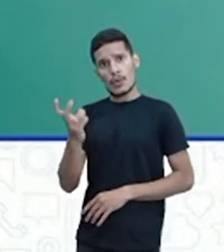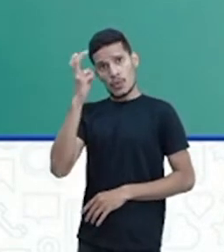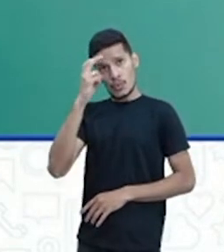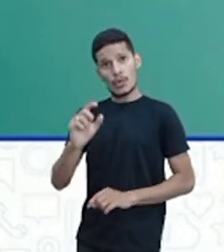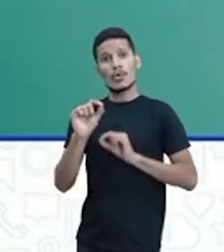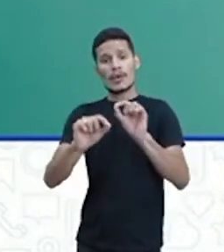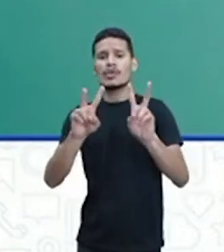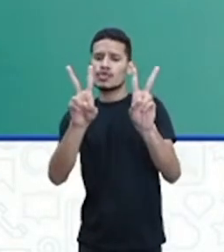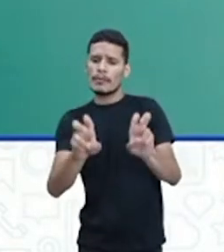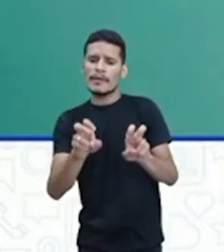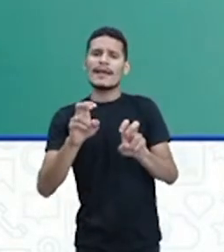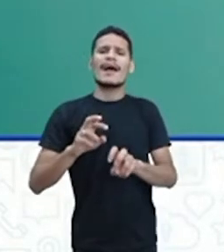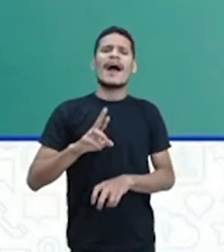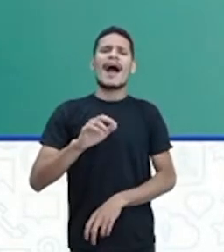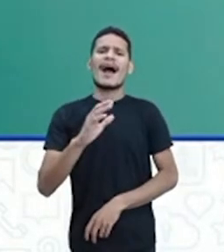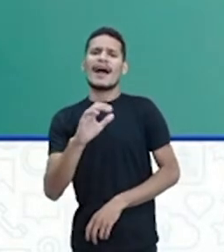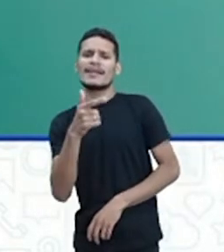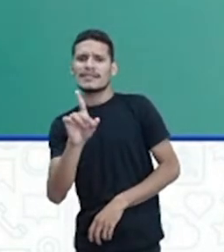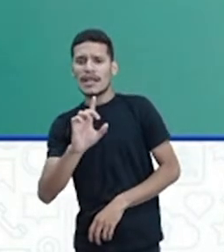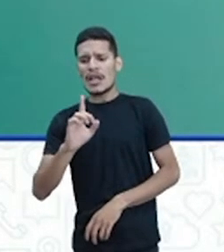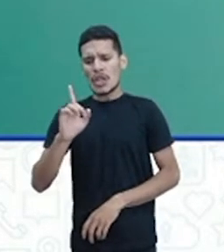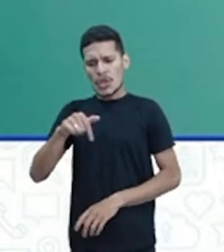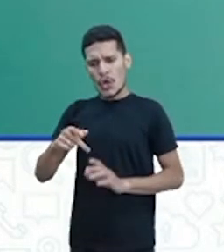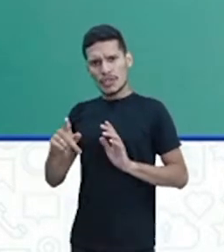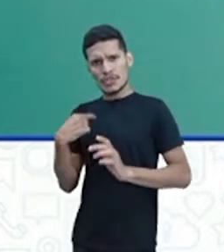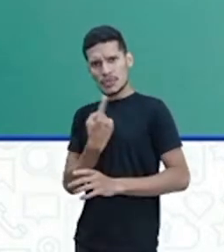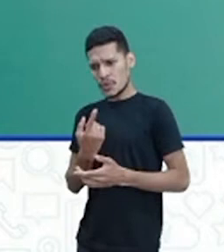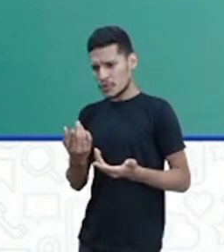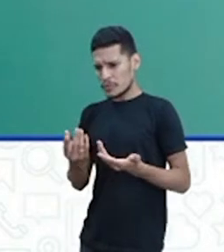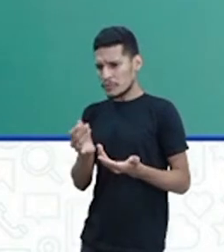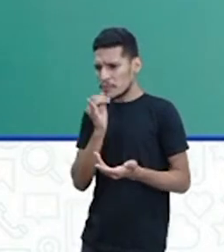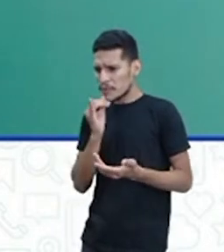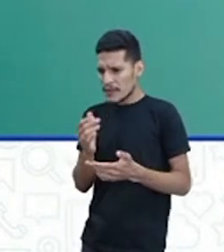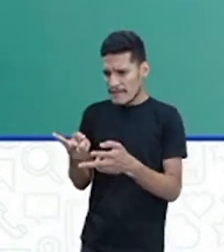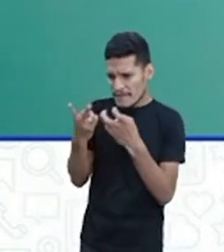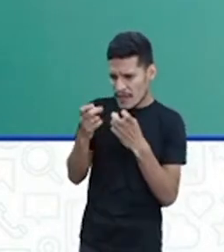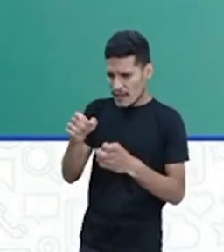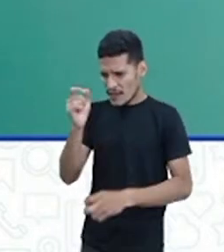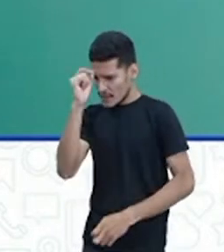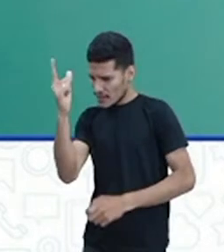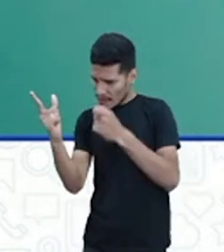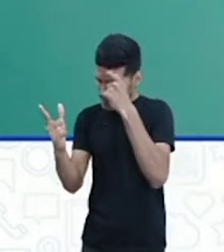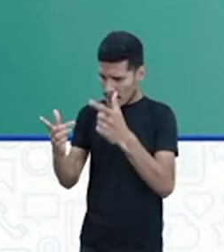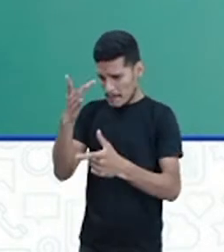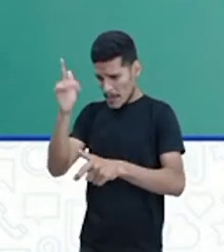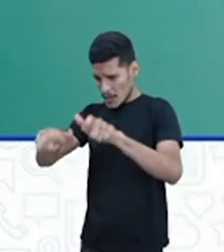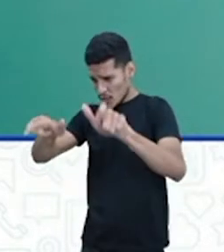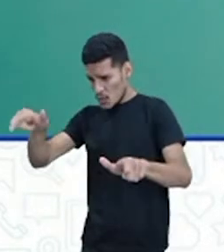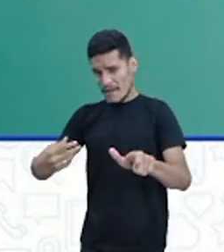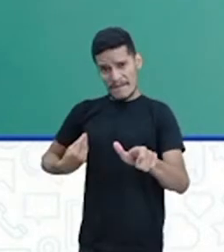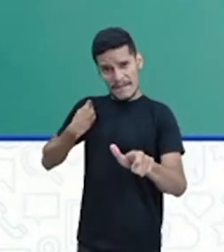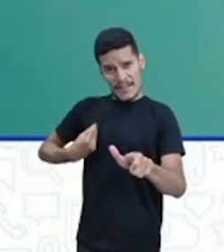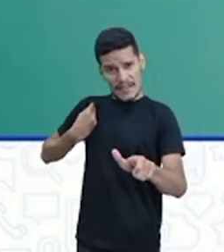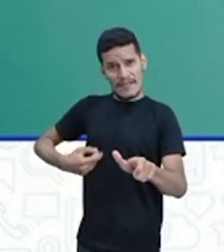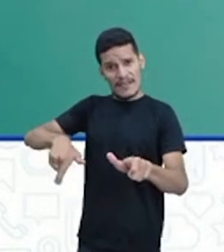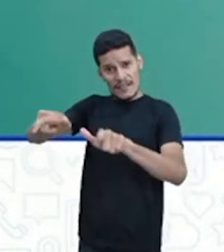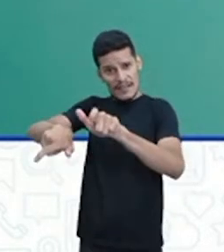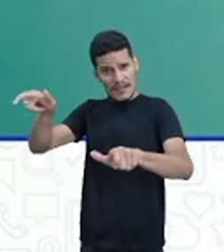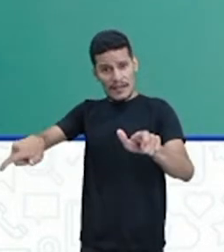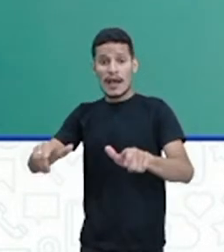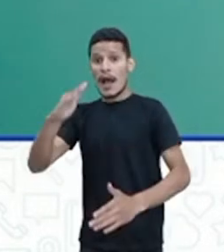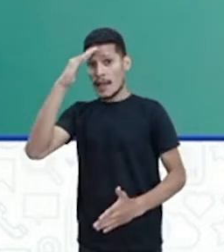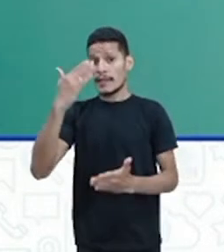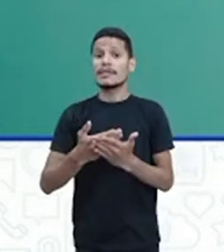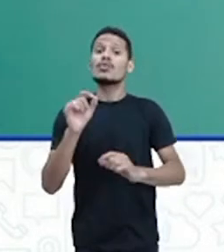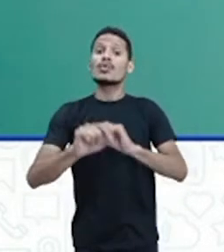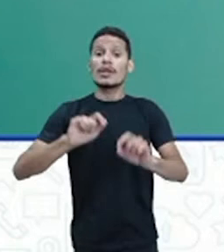e raças, desenvolvemos uma ideia pré-concebida sobre as pessoas e também como os lugares de onde elas vêm. Como, por exemplo, além de acreditar que a